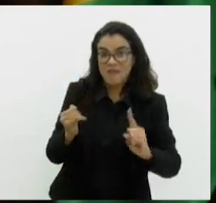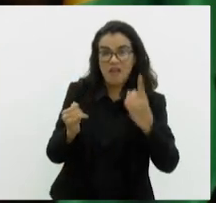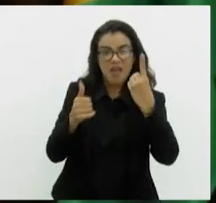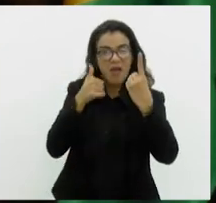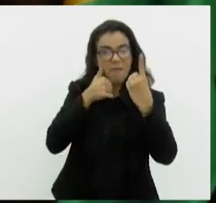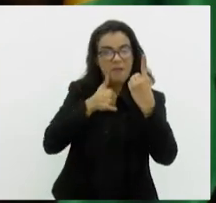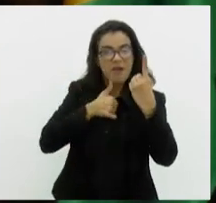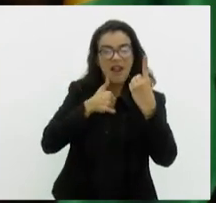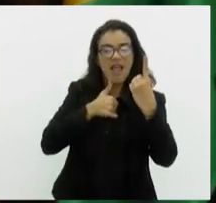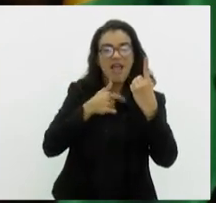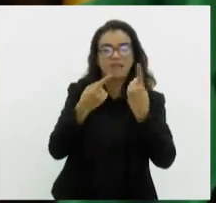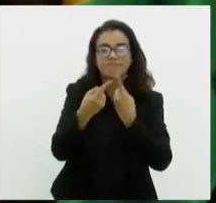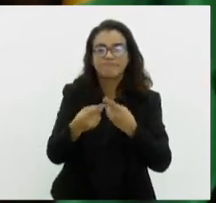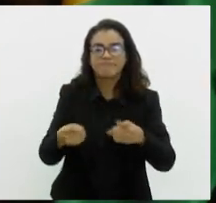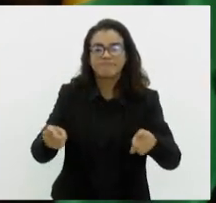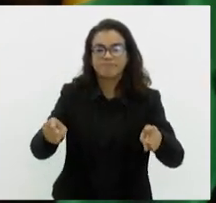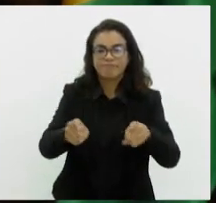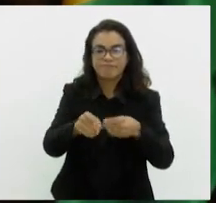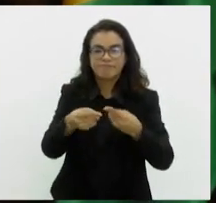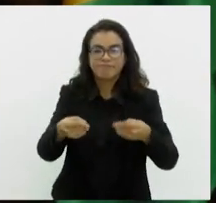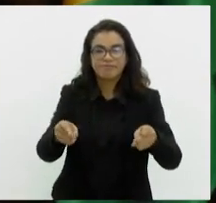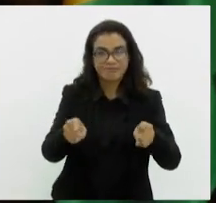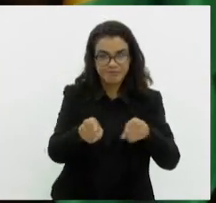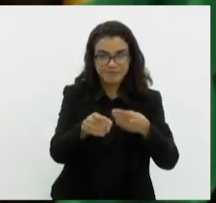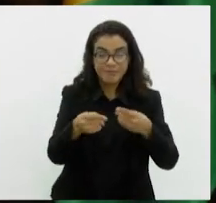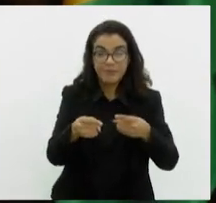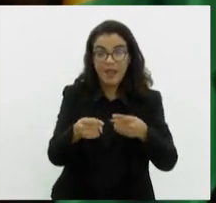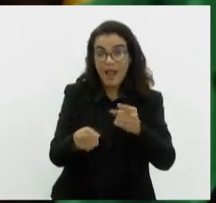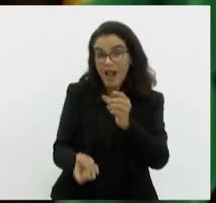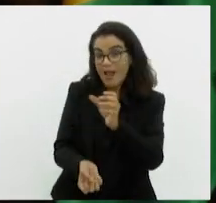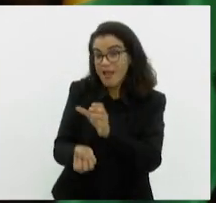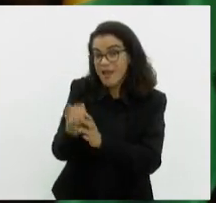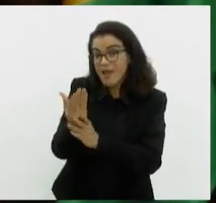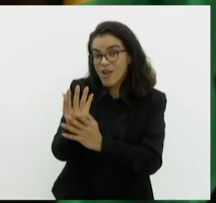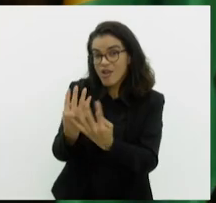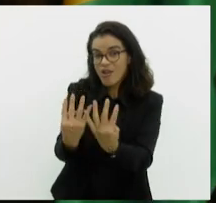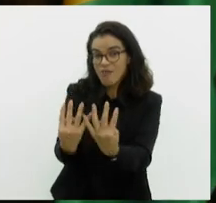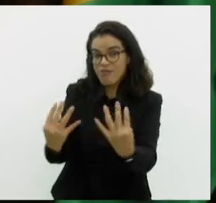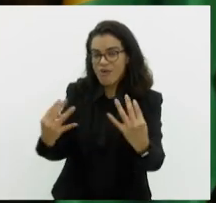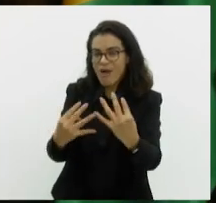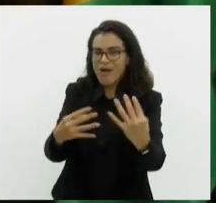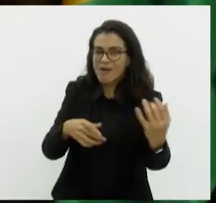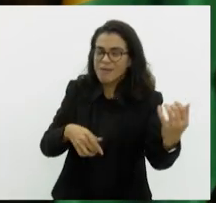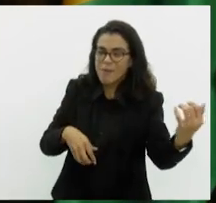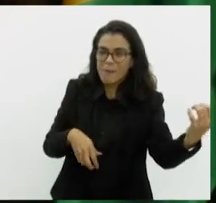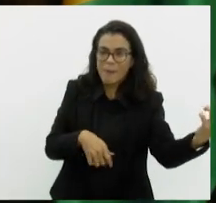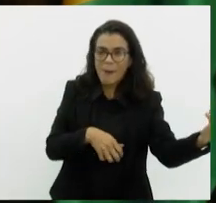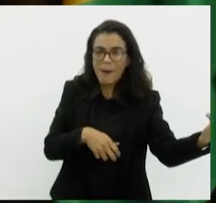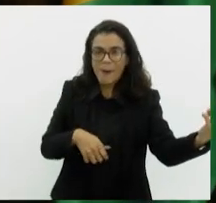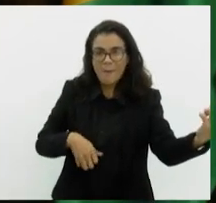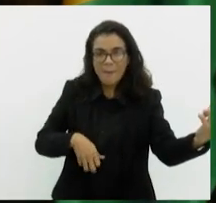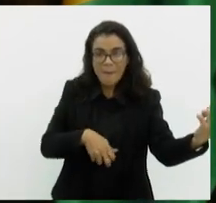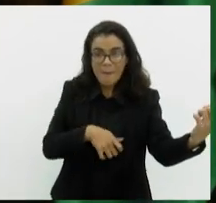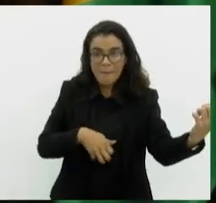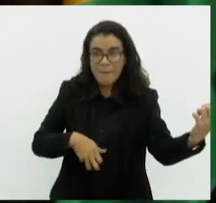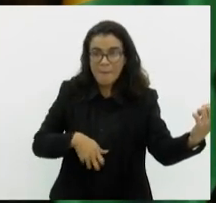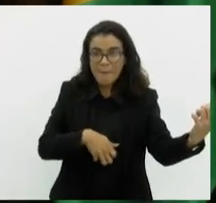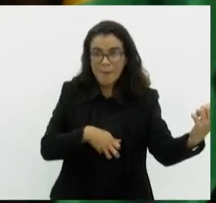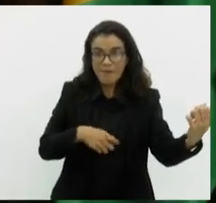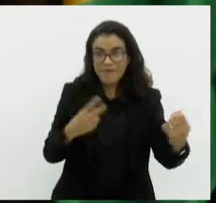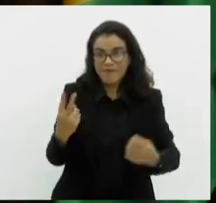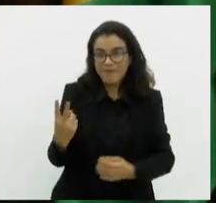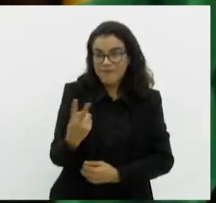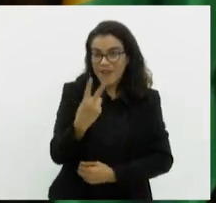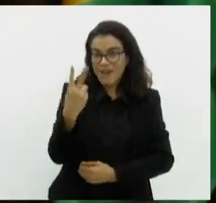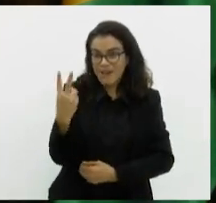maestrina brasileira. Ela criou uma orquestra de violões. Ela valorizou toda a